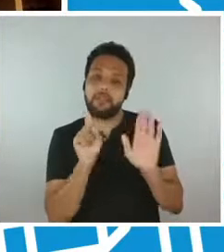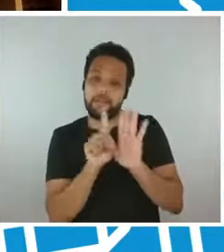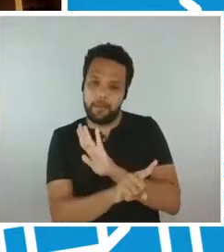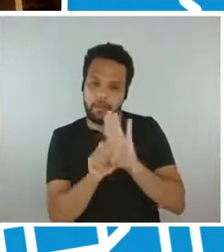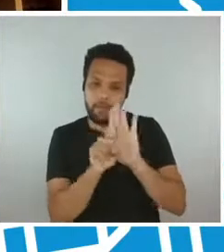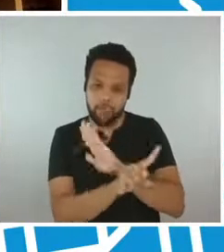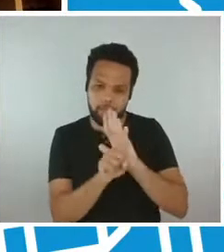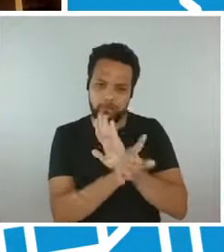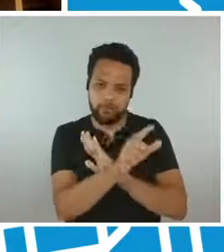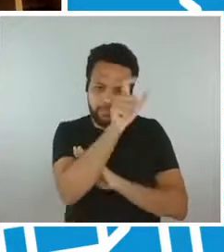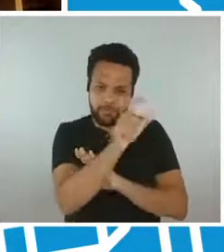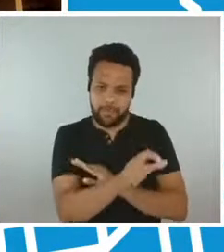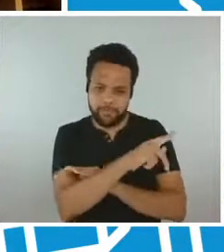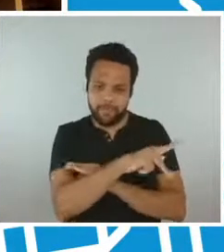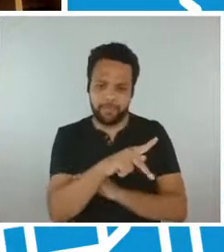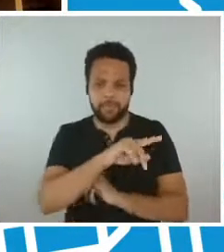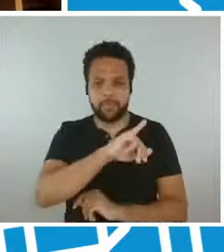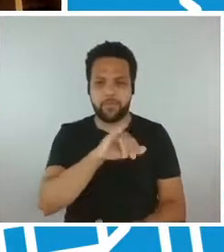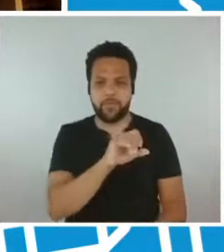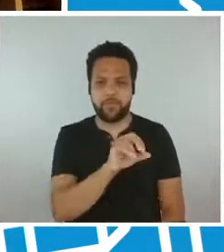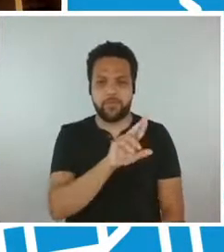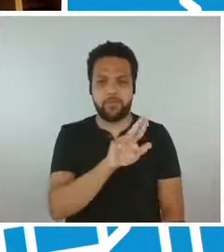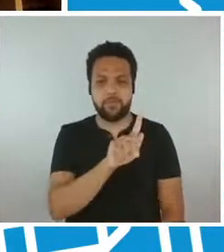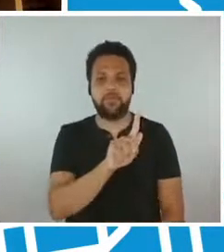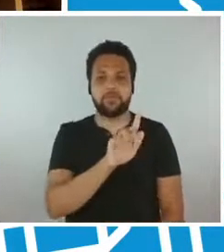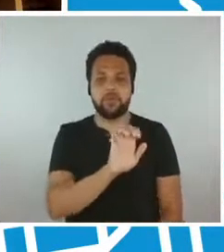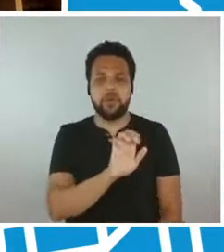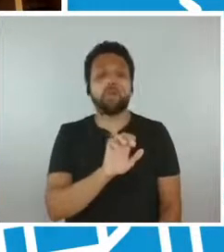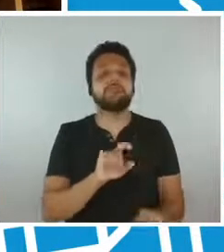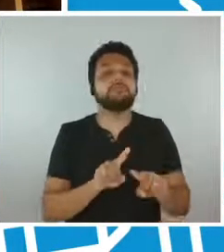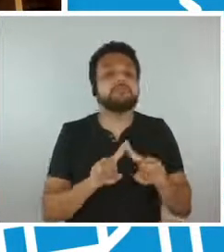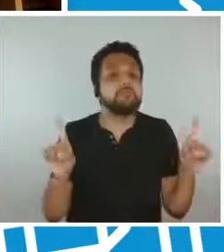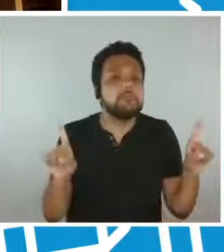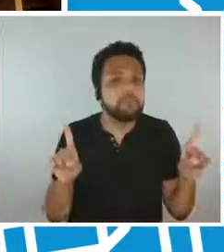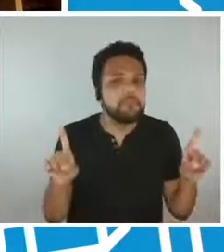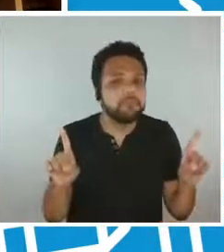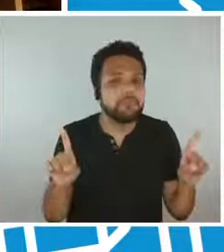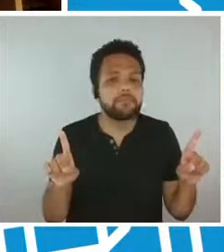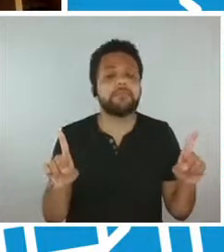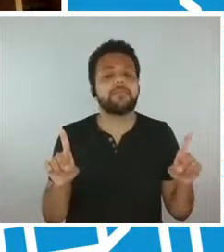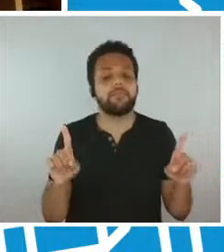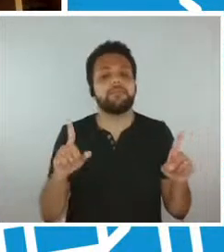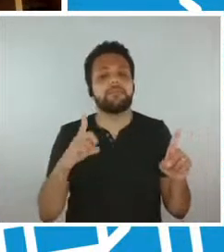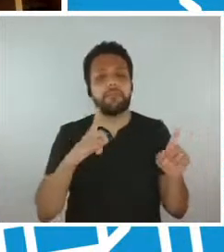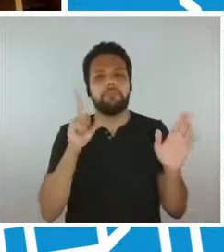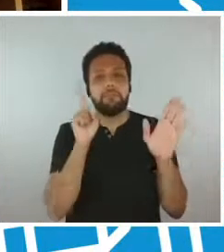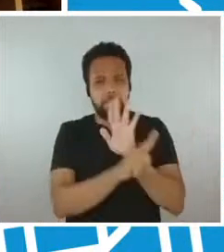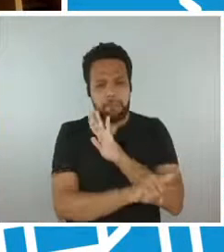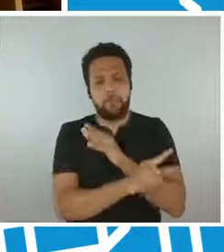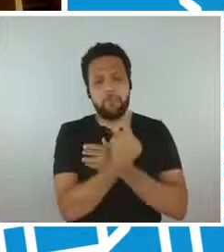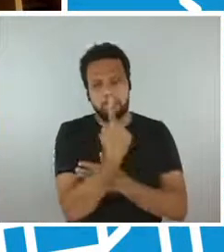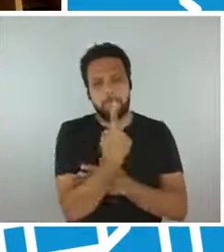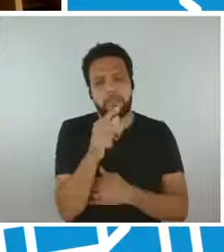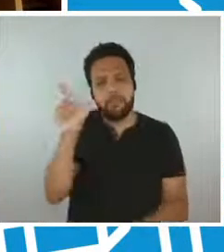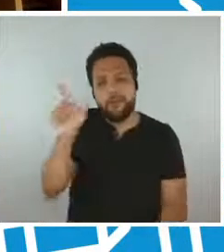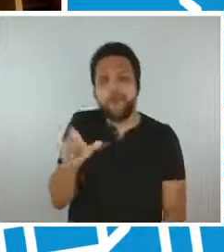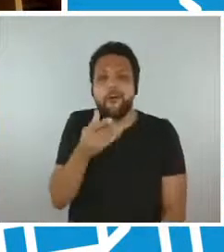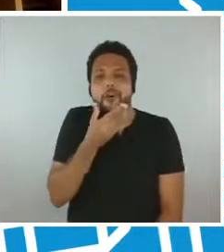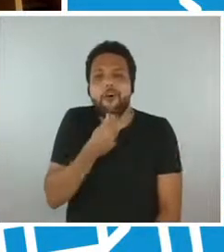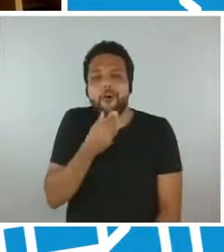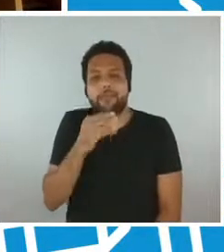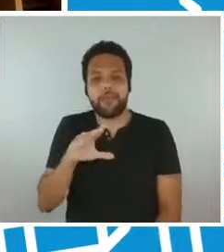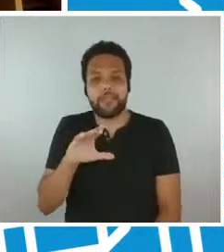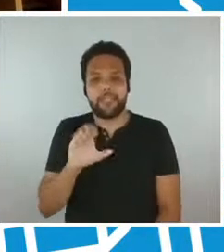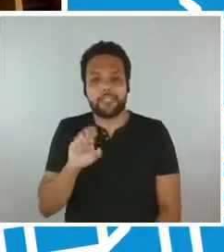para você, mas tem uma pergunta que é do César Santos, certo?